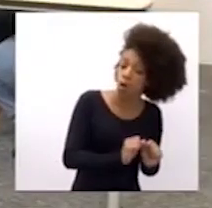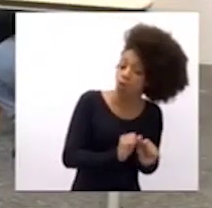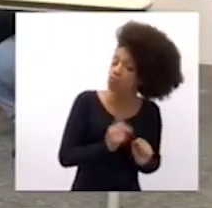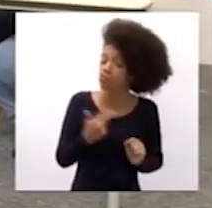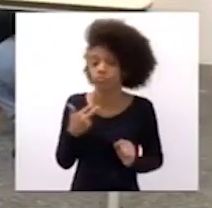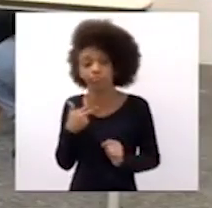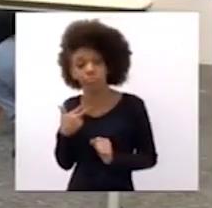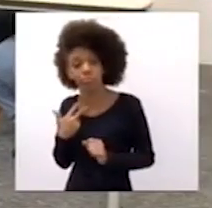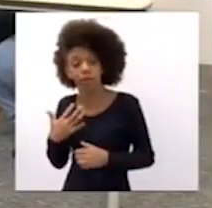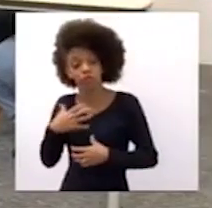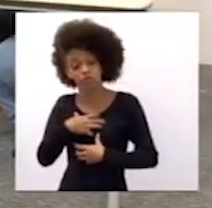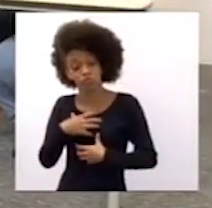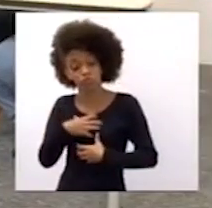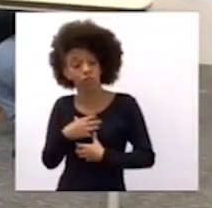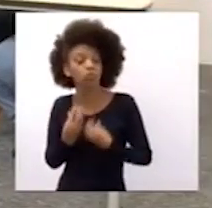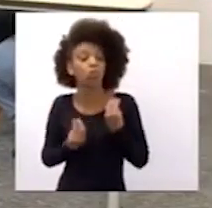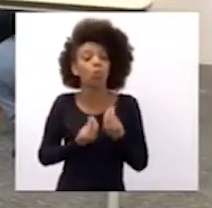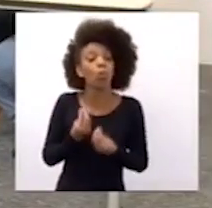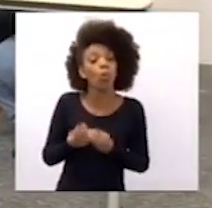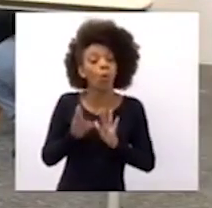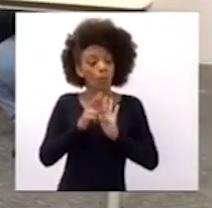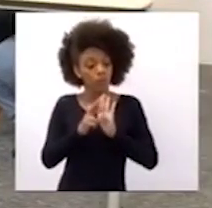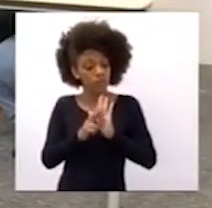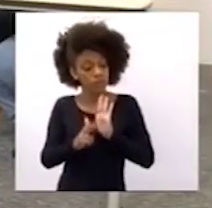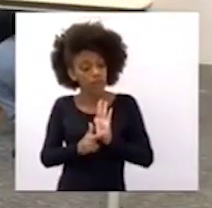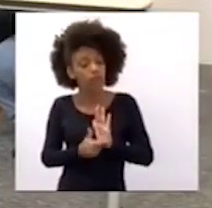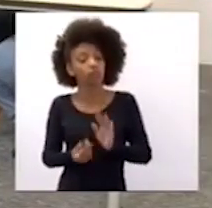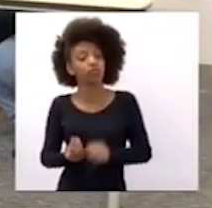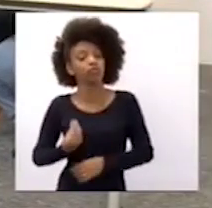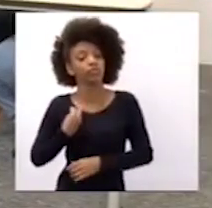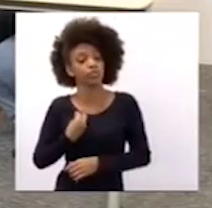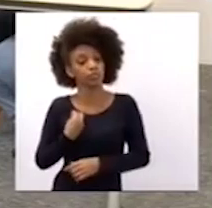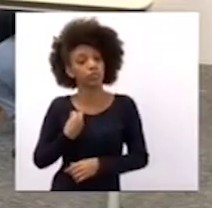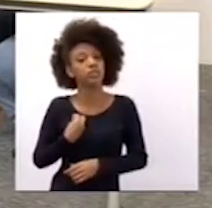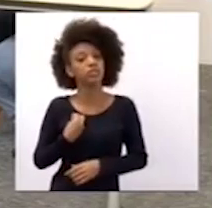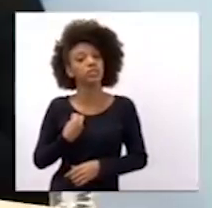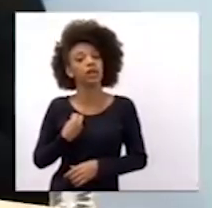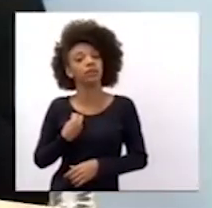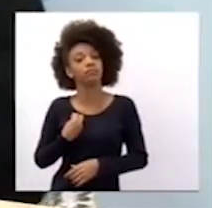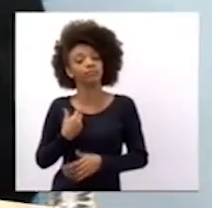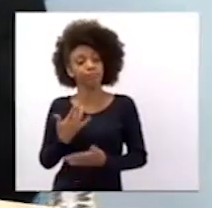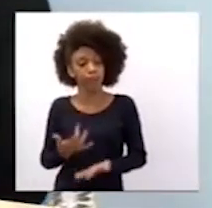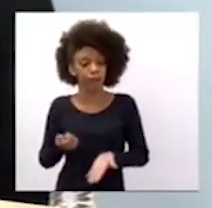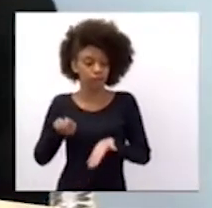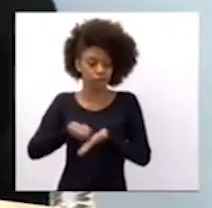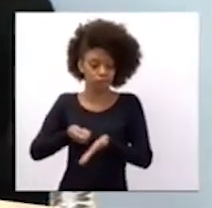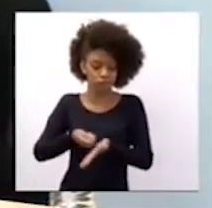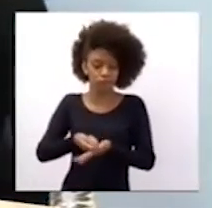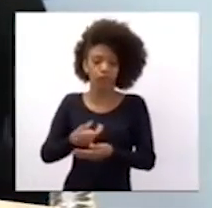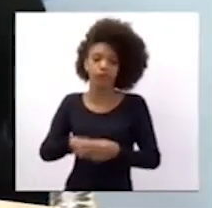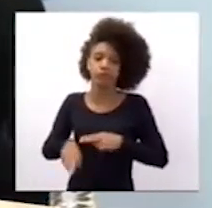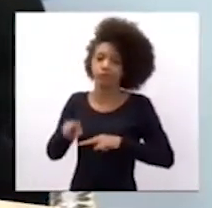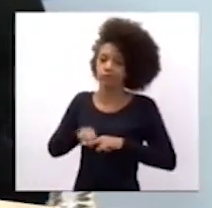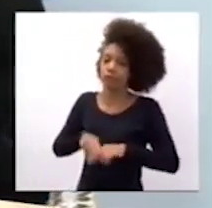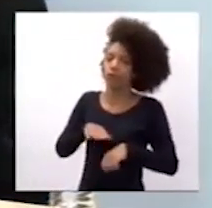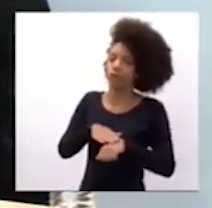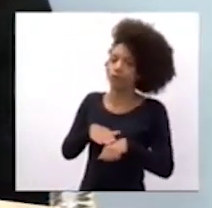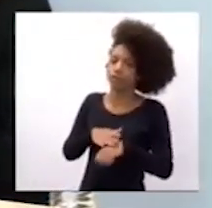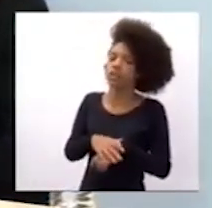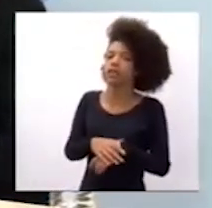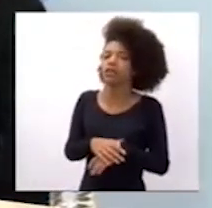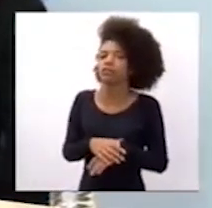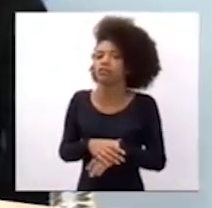eu não cumprir essa regra de convivência, né, eu vou sofrer uma punição, nós vamos sentar para conversar,